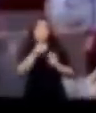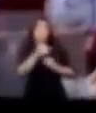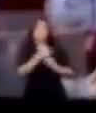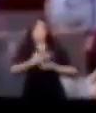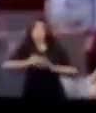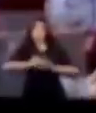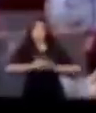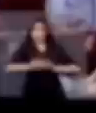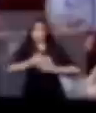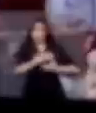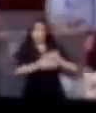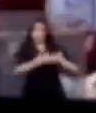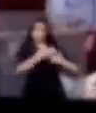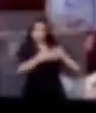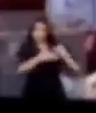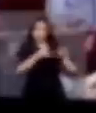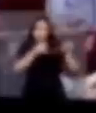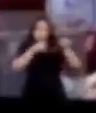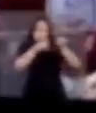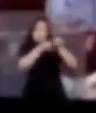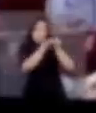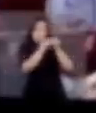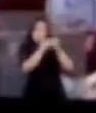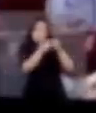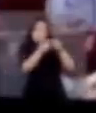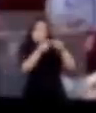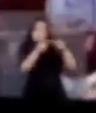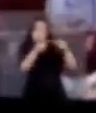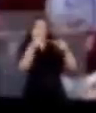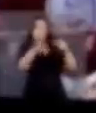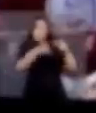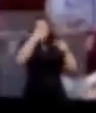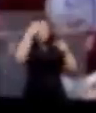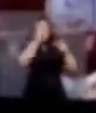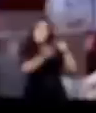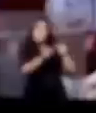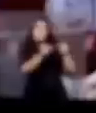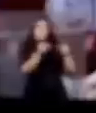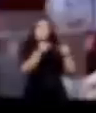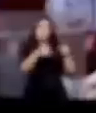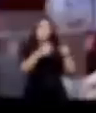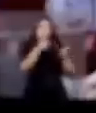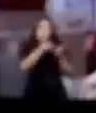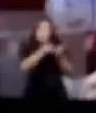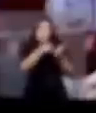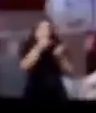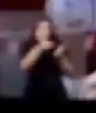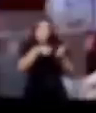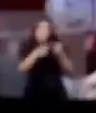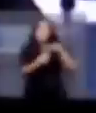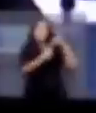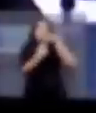na décima segunda semana é uma pessoa mais existência um indivíduo real único e